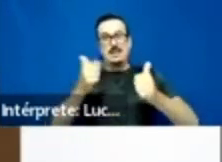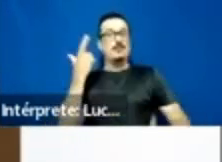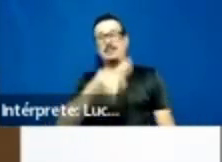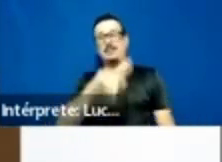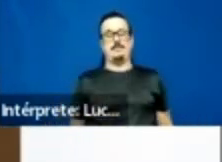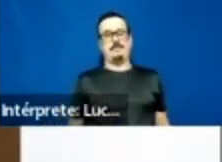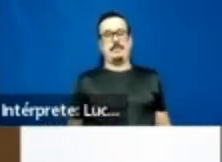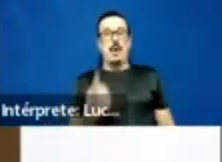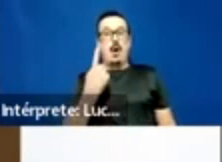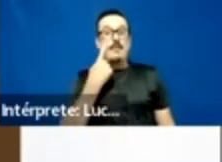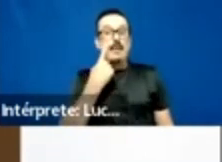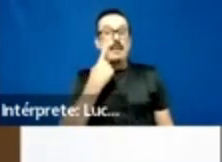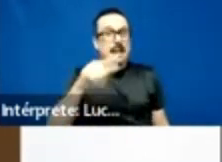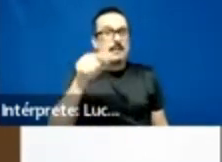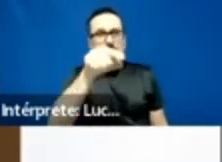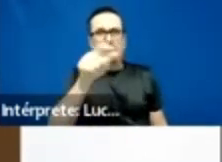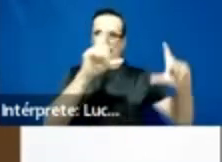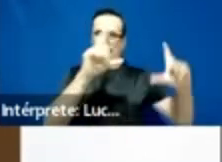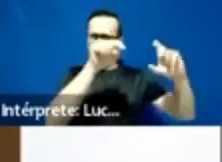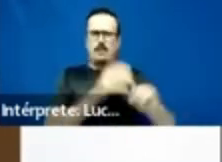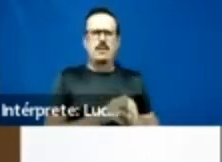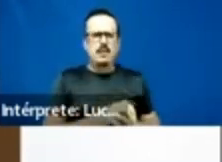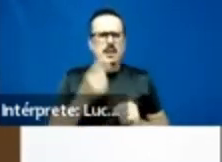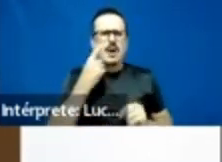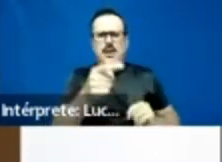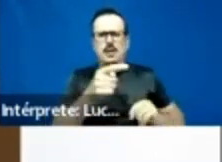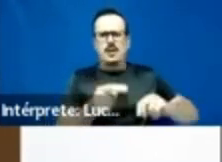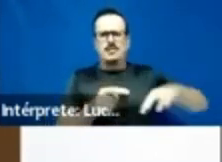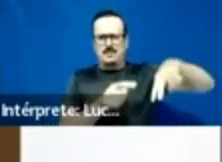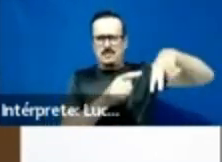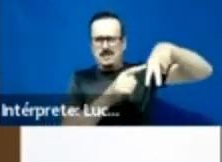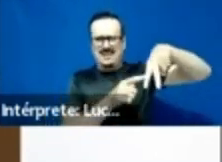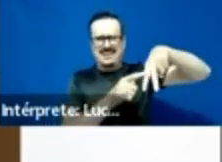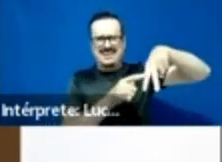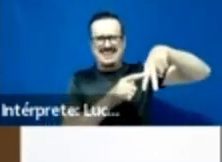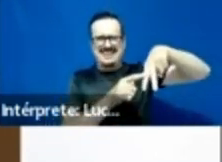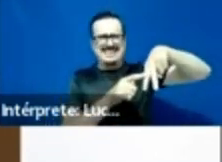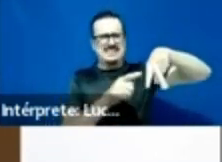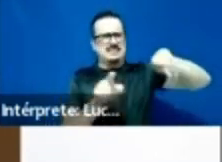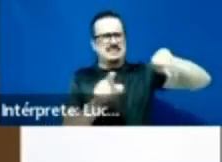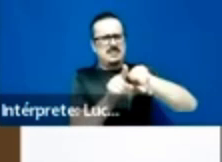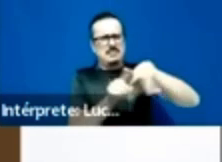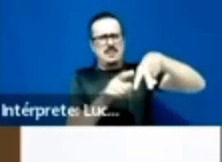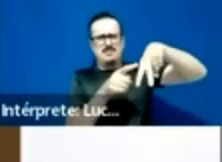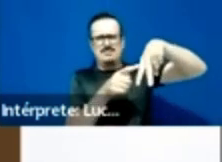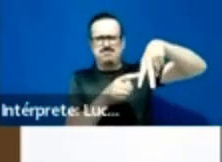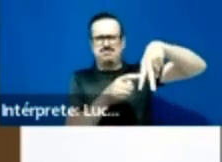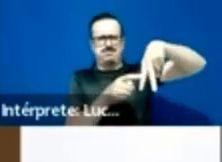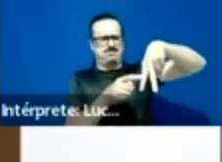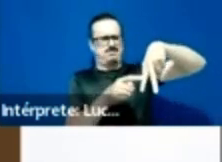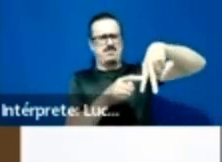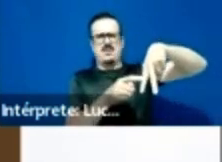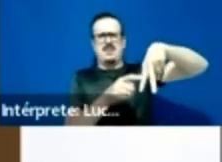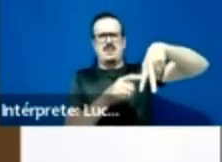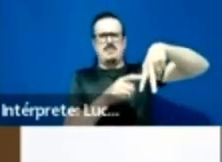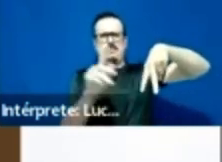vocês, ele é bem emblemático, esse caso da psoríase, lá de Portugal, porque foram anos lutando